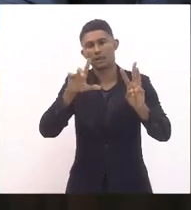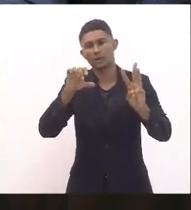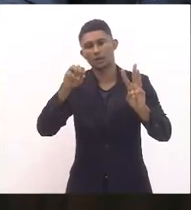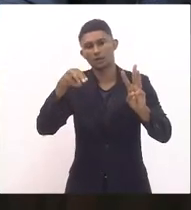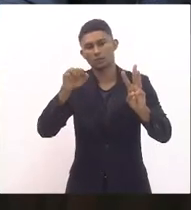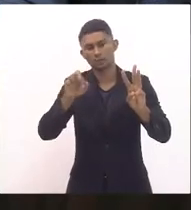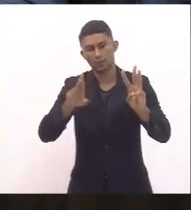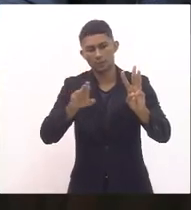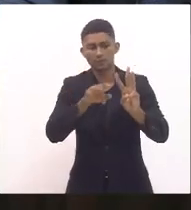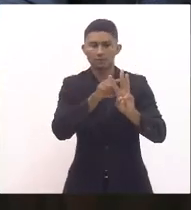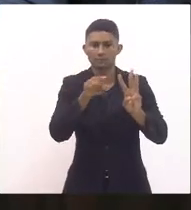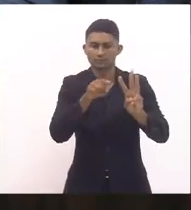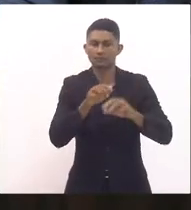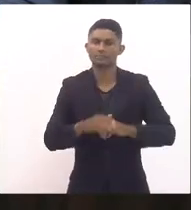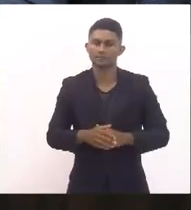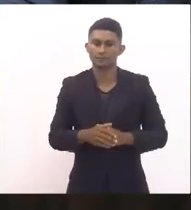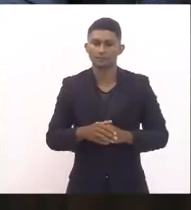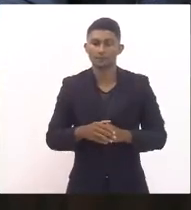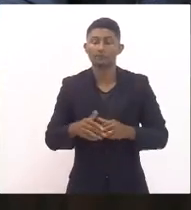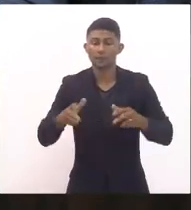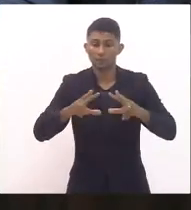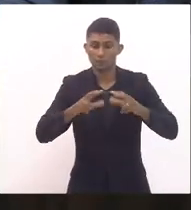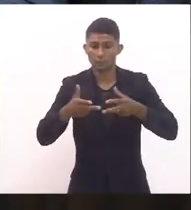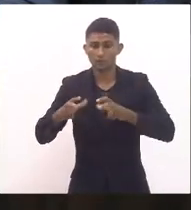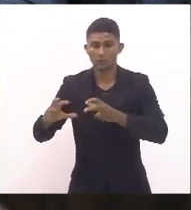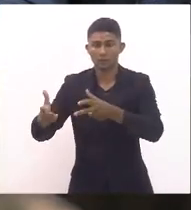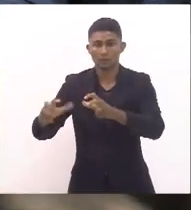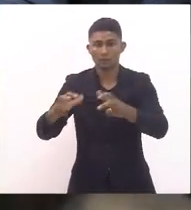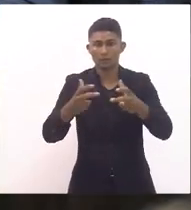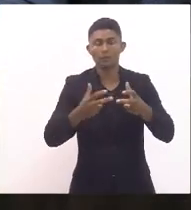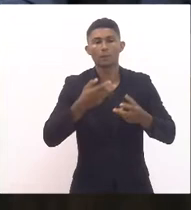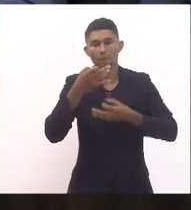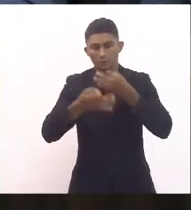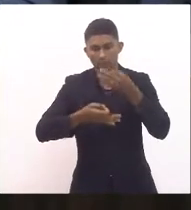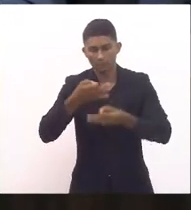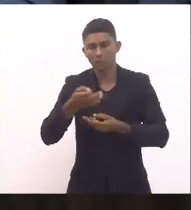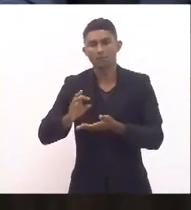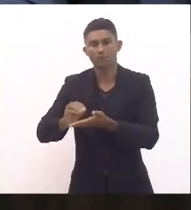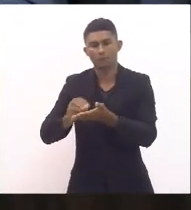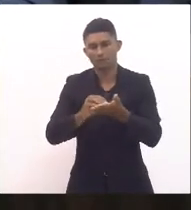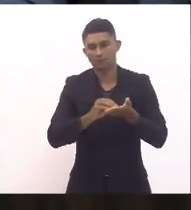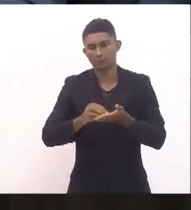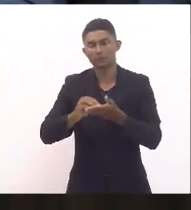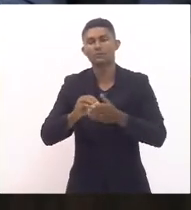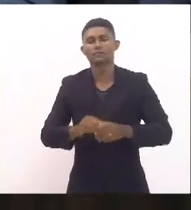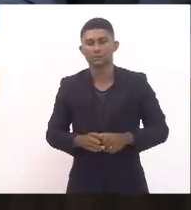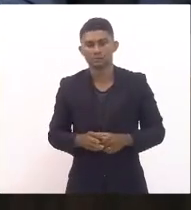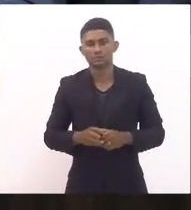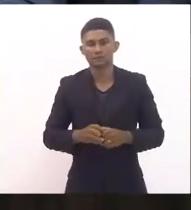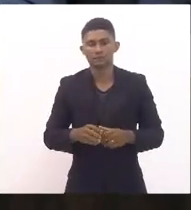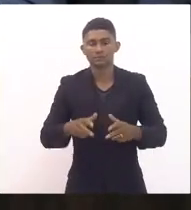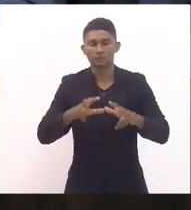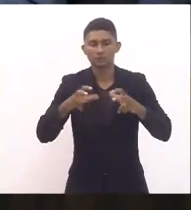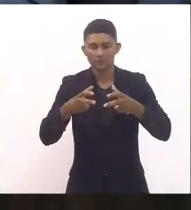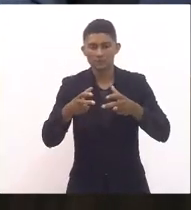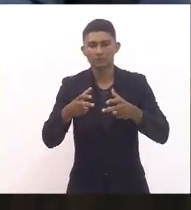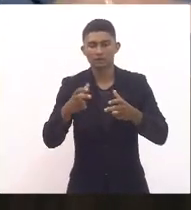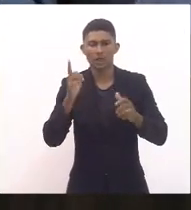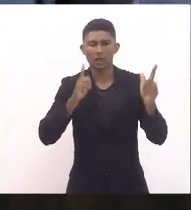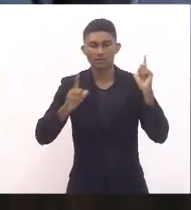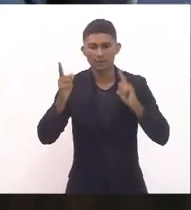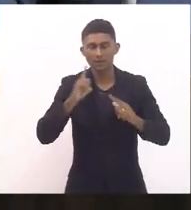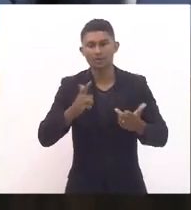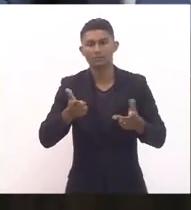Coelho. Pendendo de pareceres das comissões de Constituição e Justiça, de assunto da criança, adolescente e do idoso, esporte, lazer, saúde